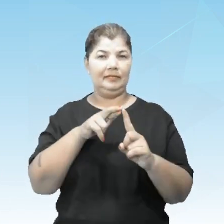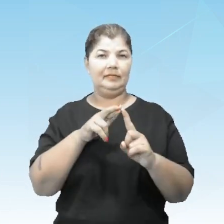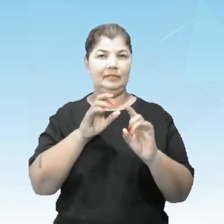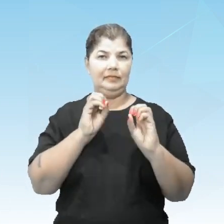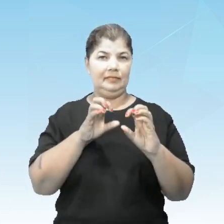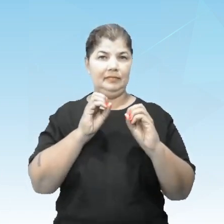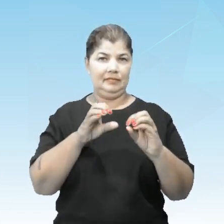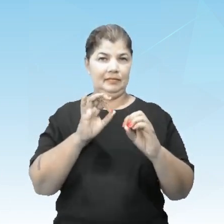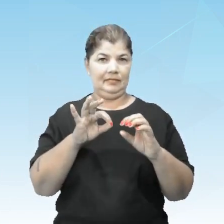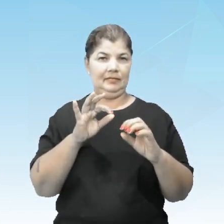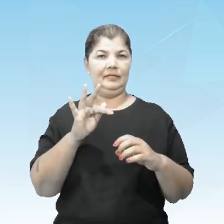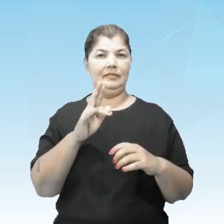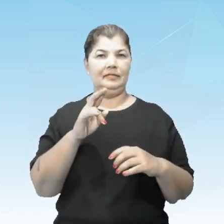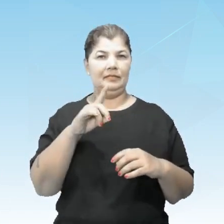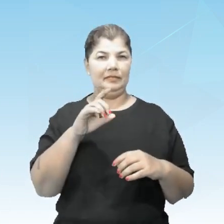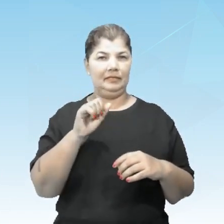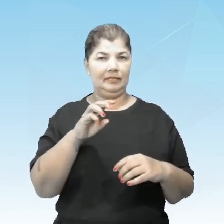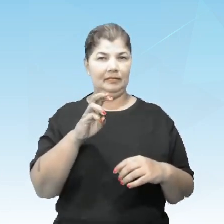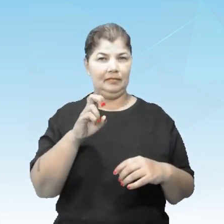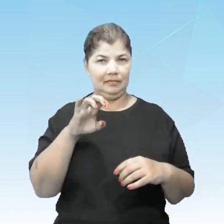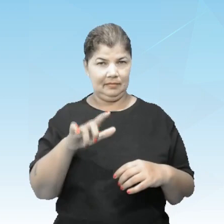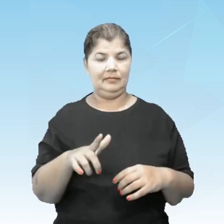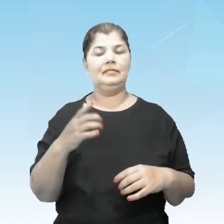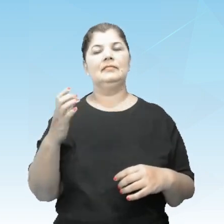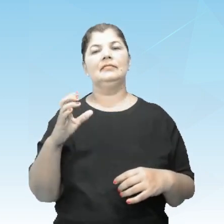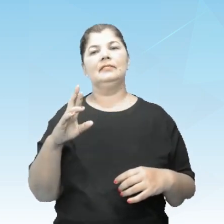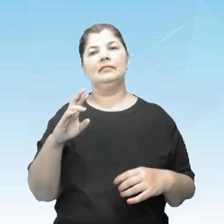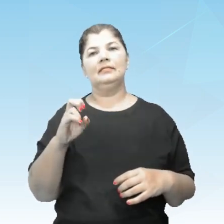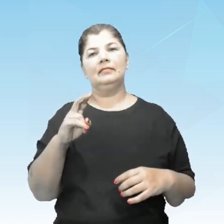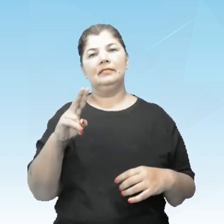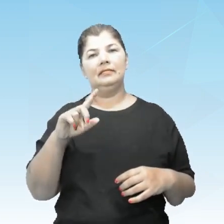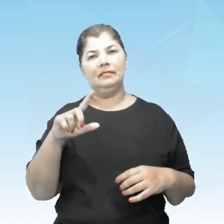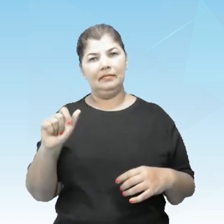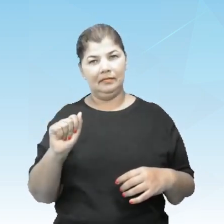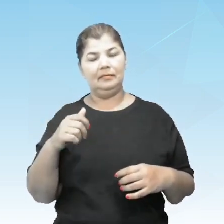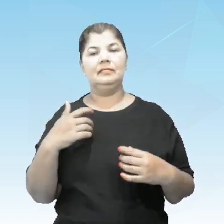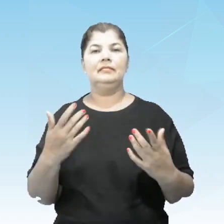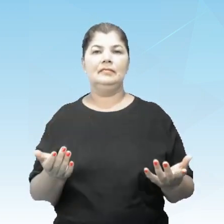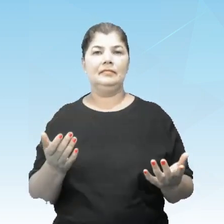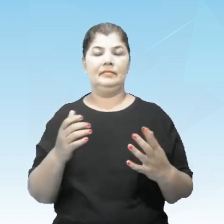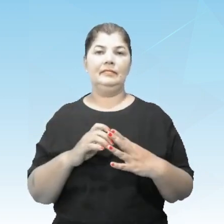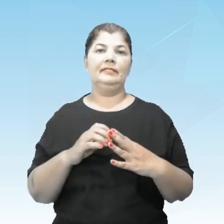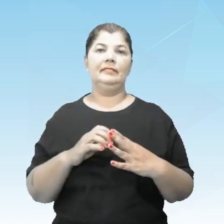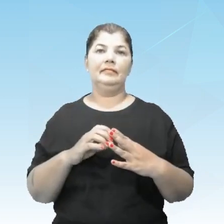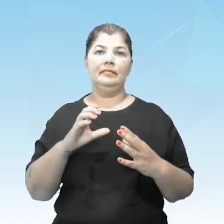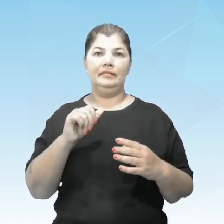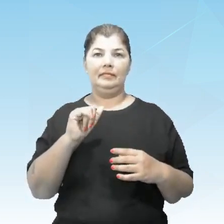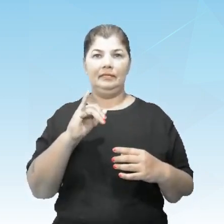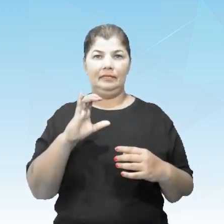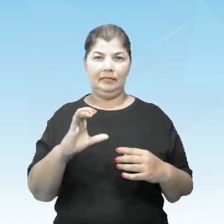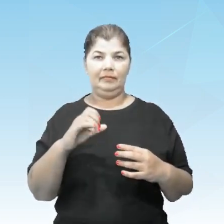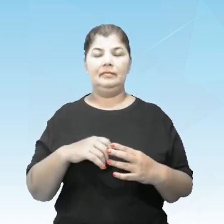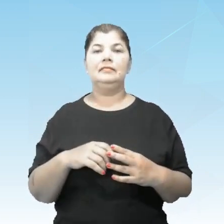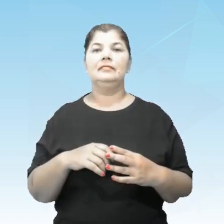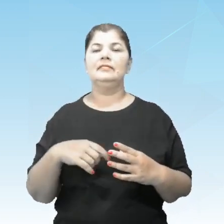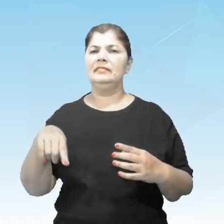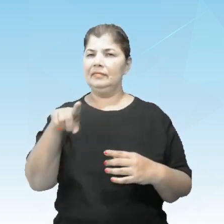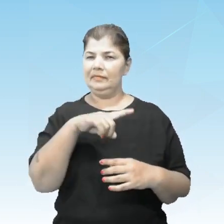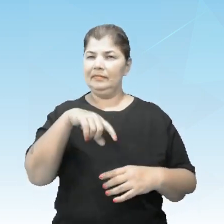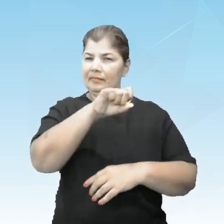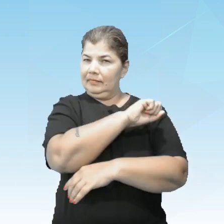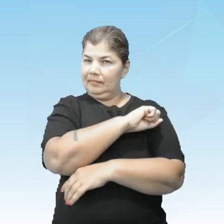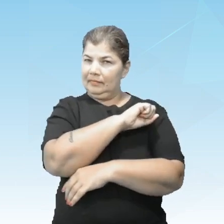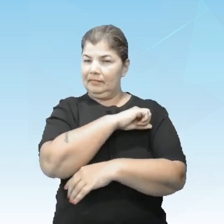Fundamental Creuza Câmara Dornelas, né? Então, pessoal, do oitavo ano, eu